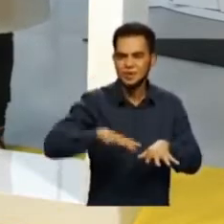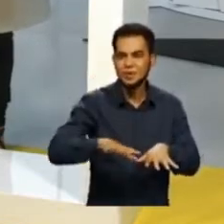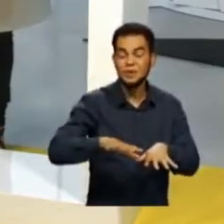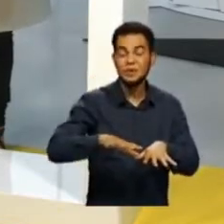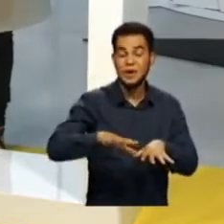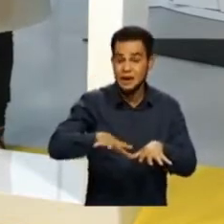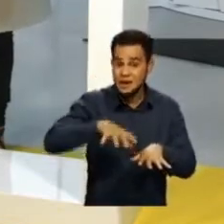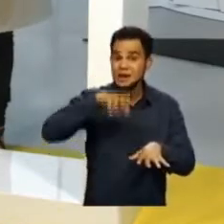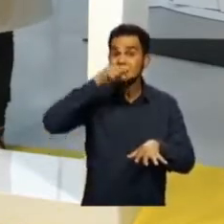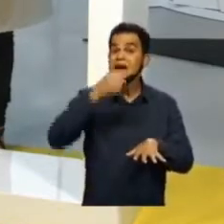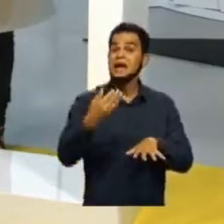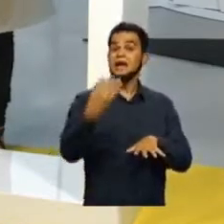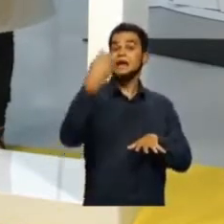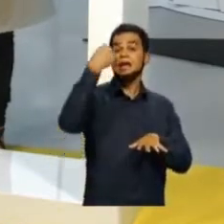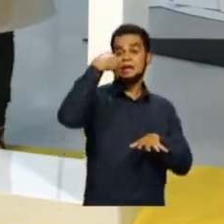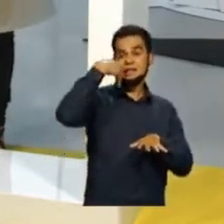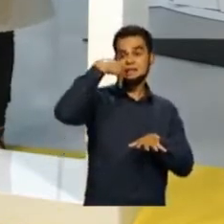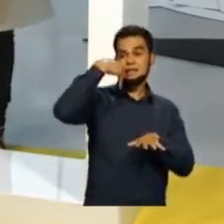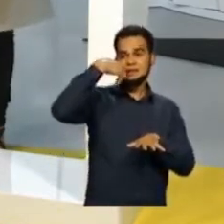ar.